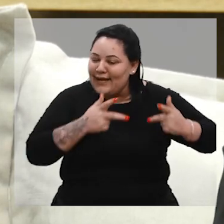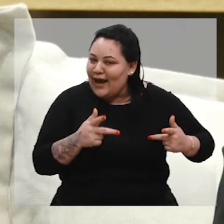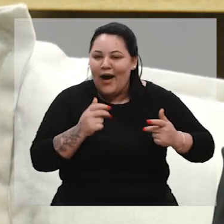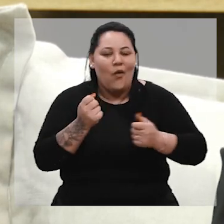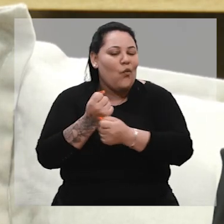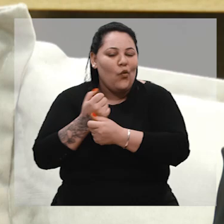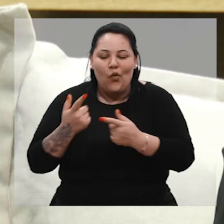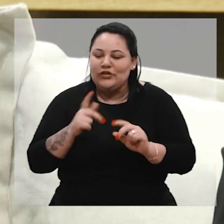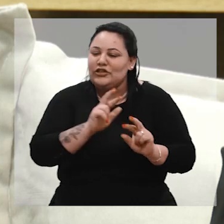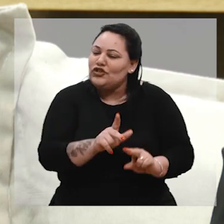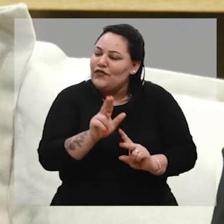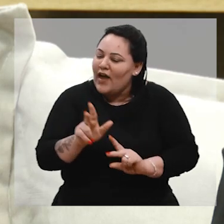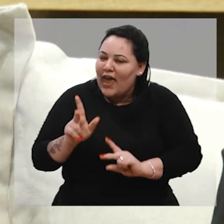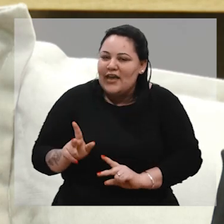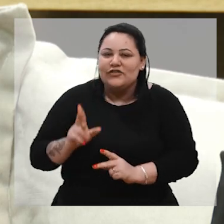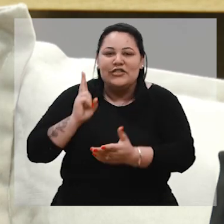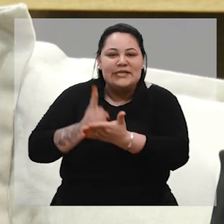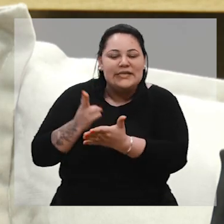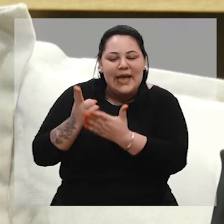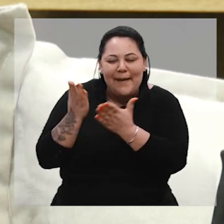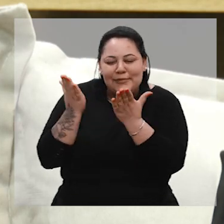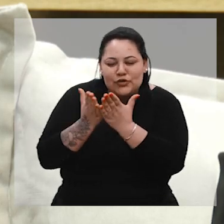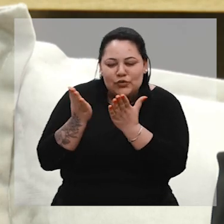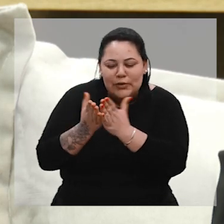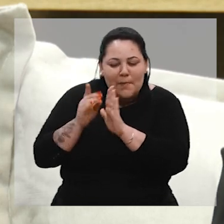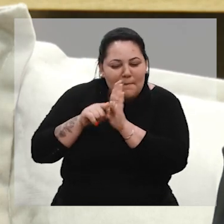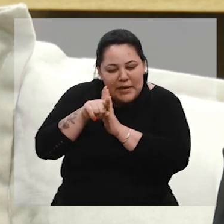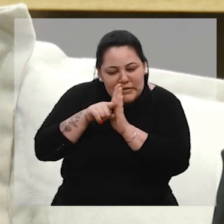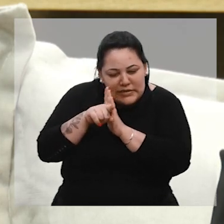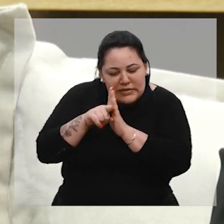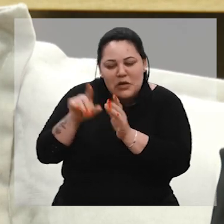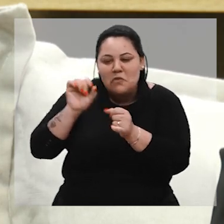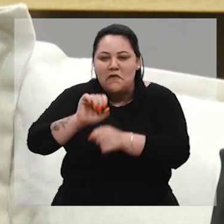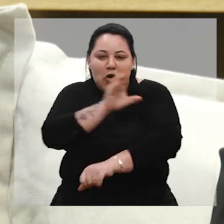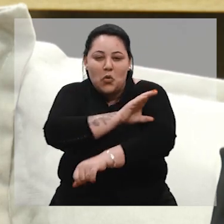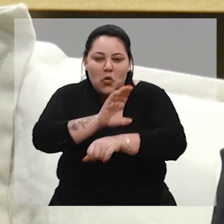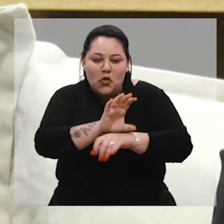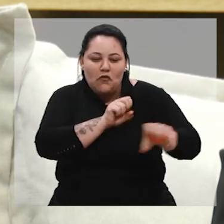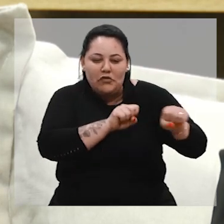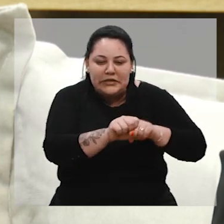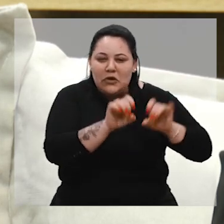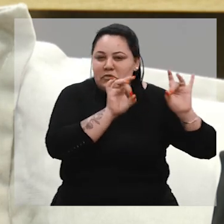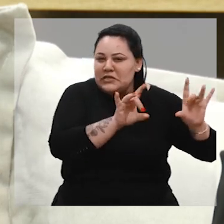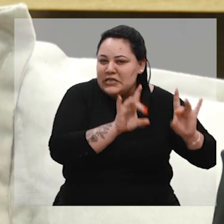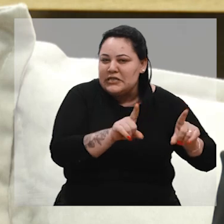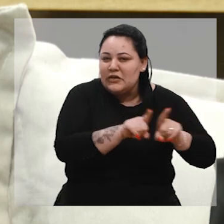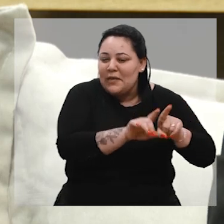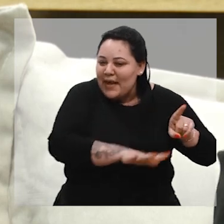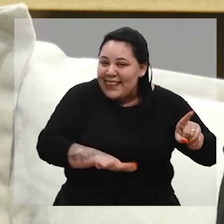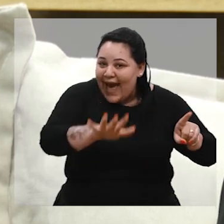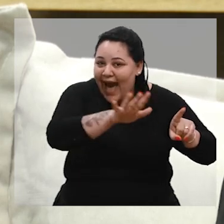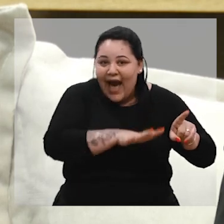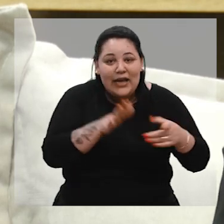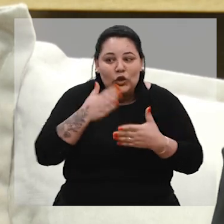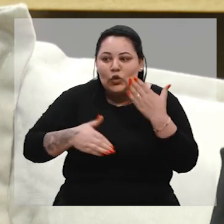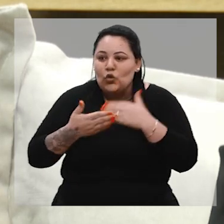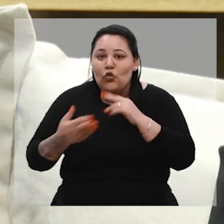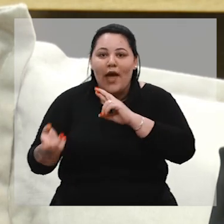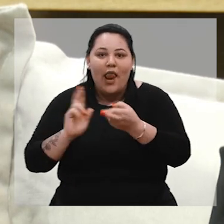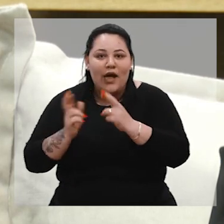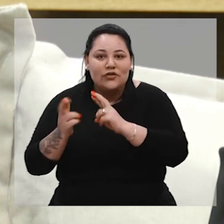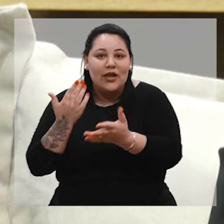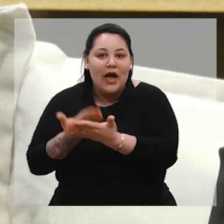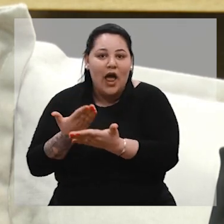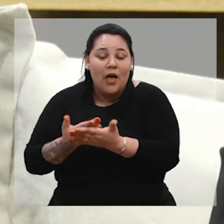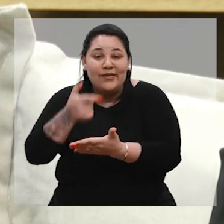de materiais, de recursos e sempre se aprimorando, fazendo cursos, né, especializações, enfim,